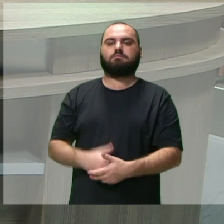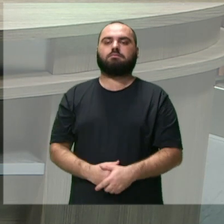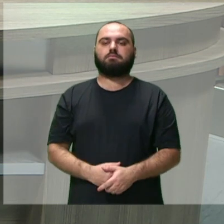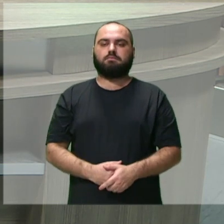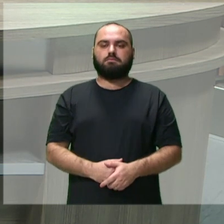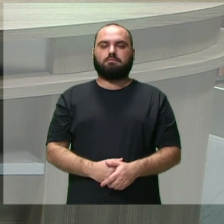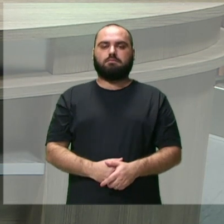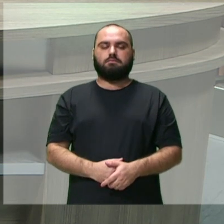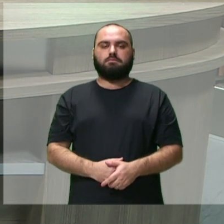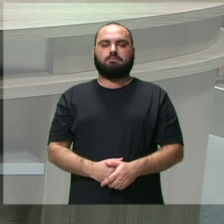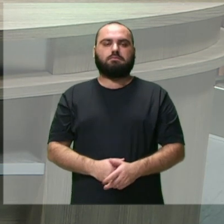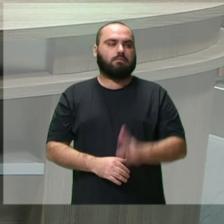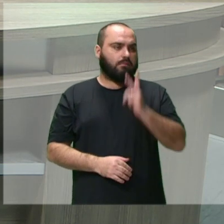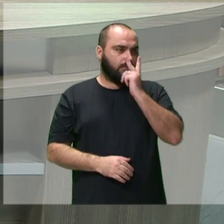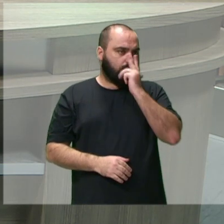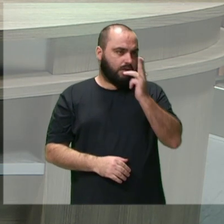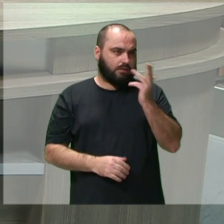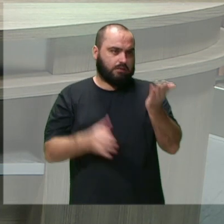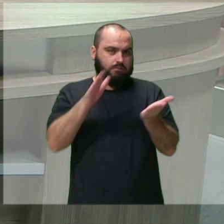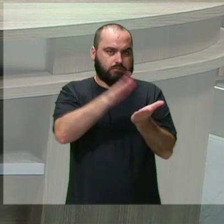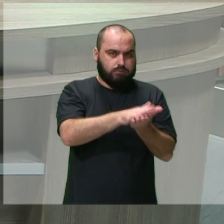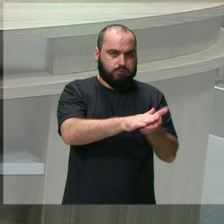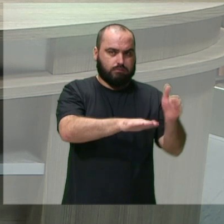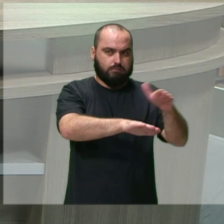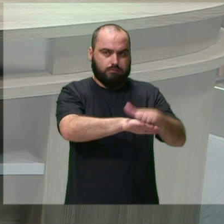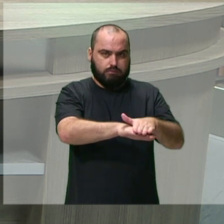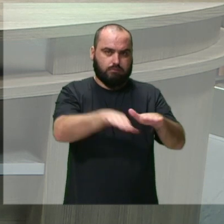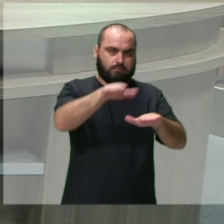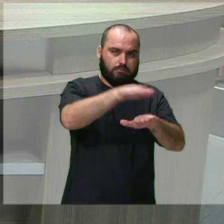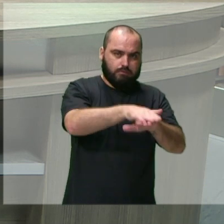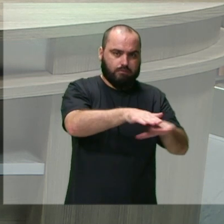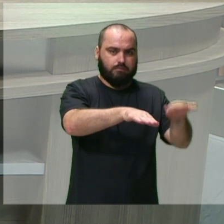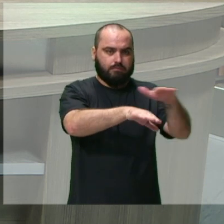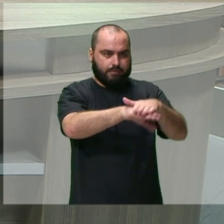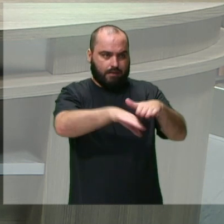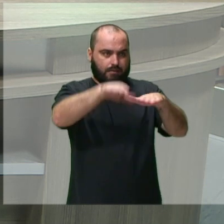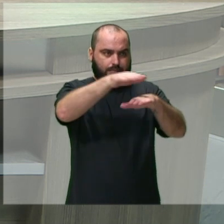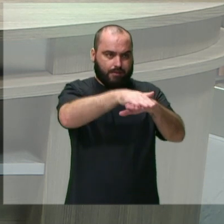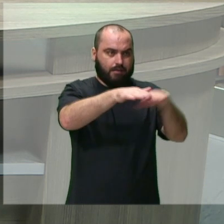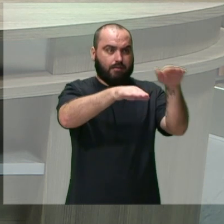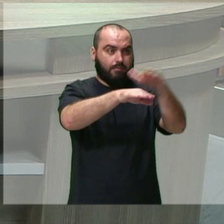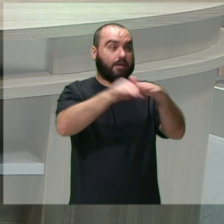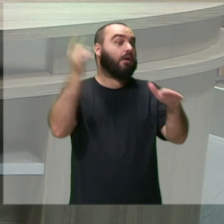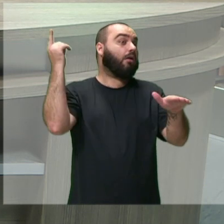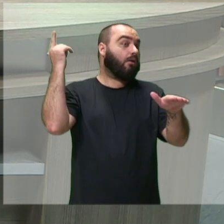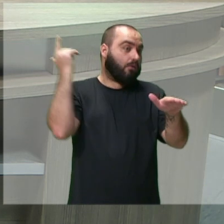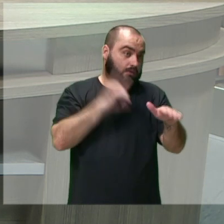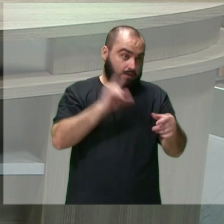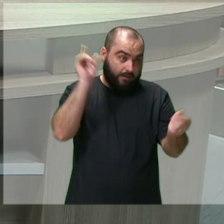permite... É como se fosse sobreposto uma cor à outra? Praticamente. No caso aqui, você